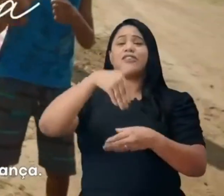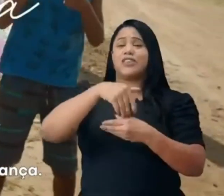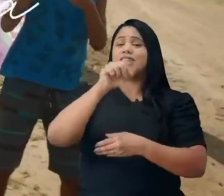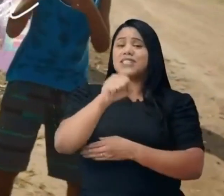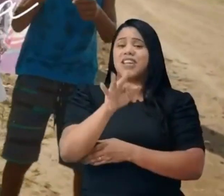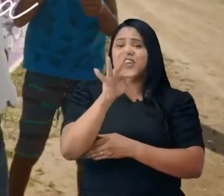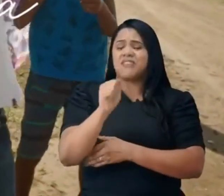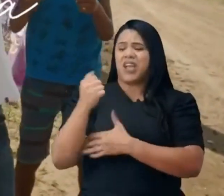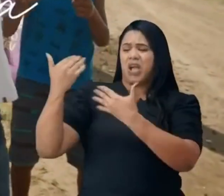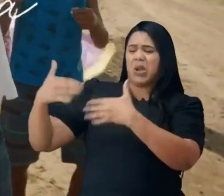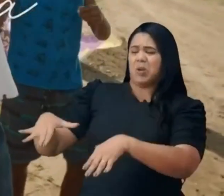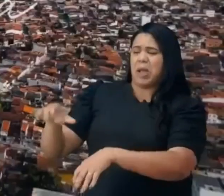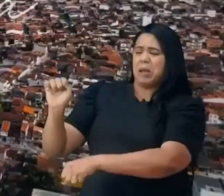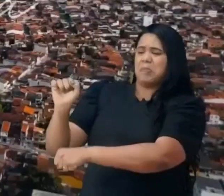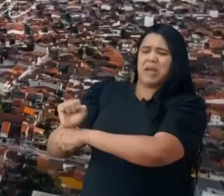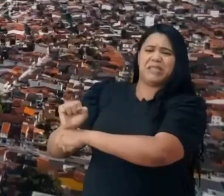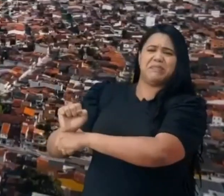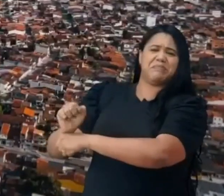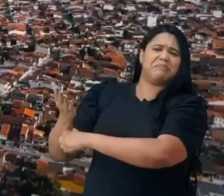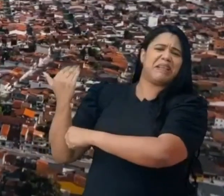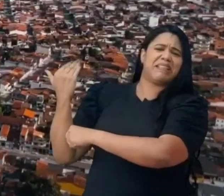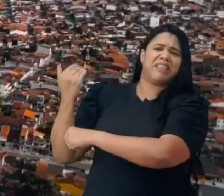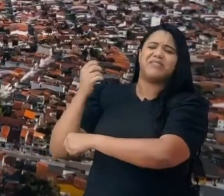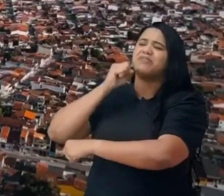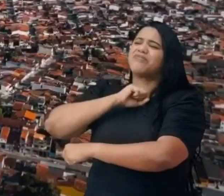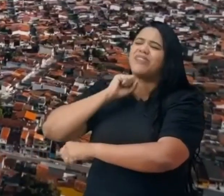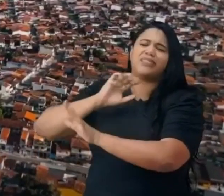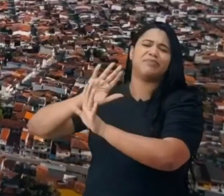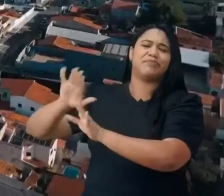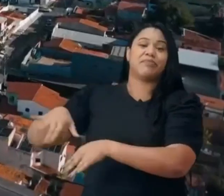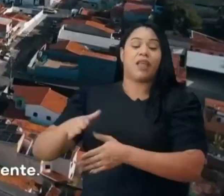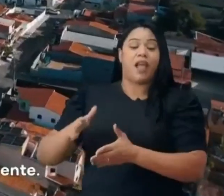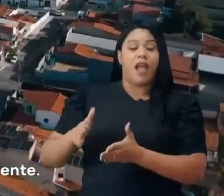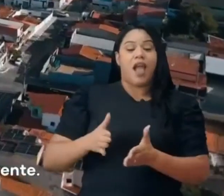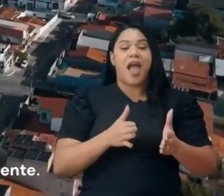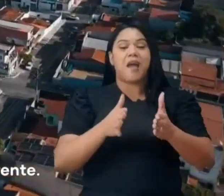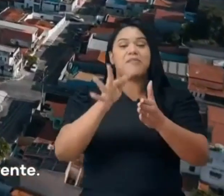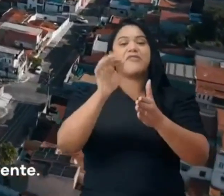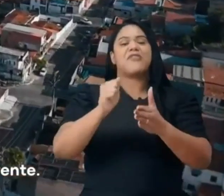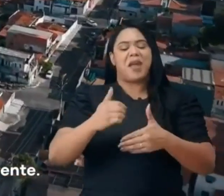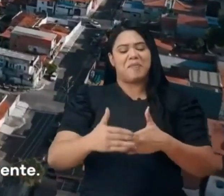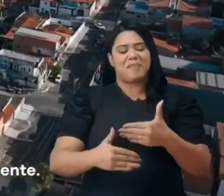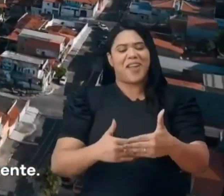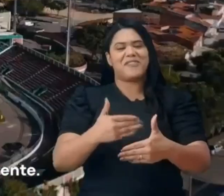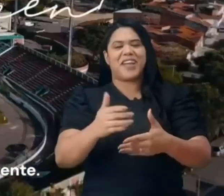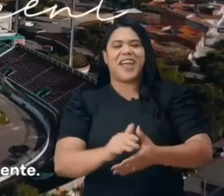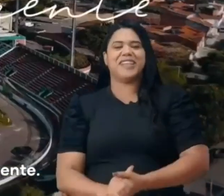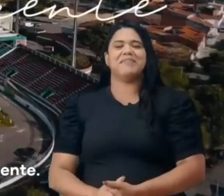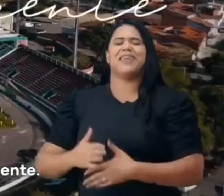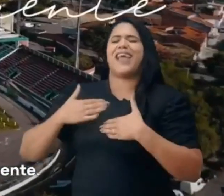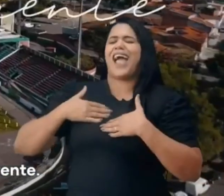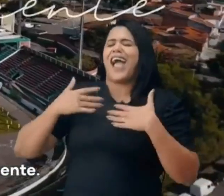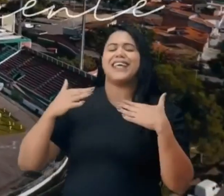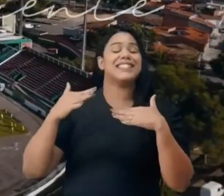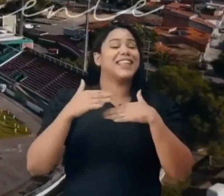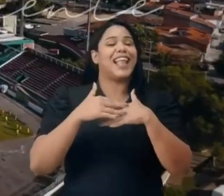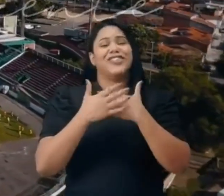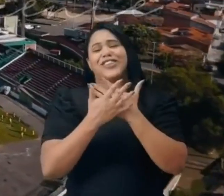mudança, porque Feira não quer mais ficar presa ao passado. O caminho de Feira agora é pra